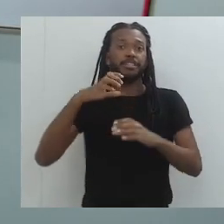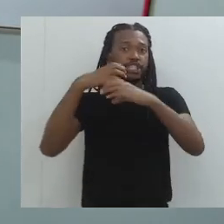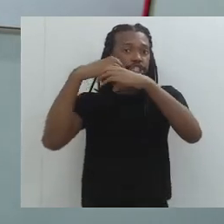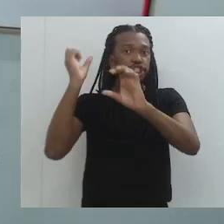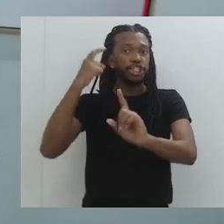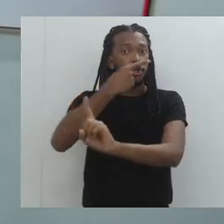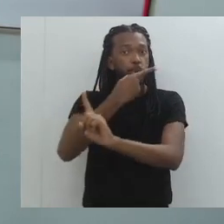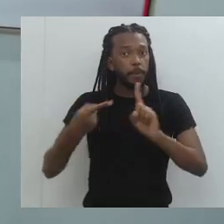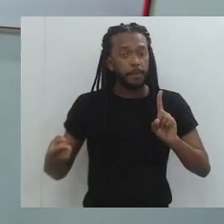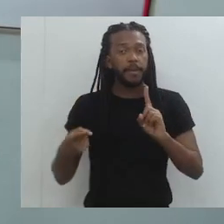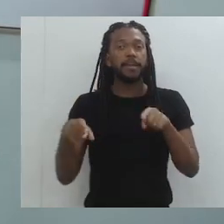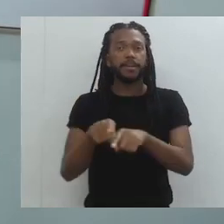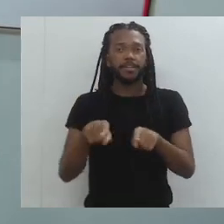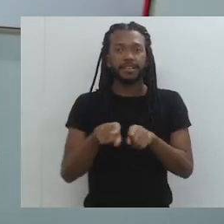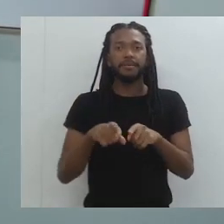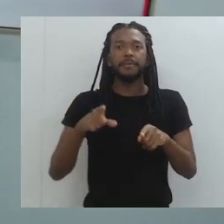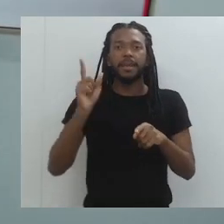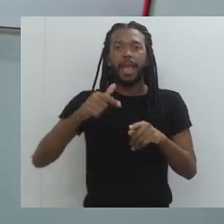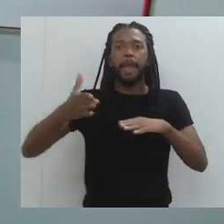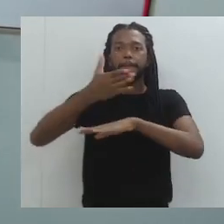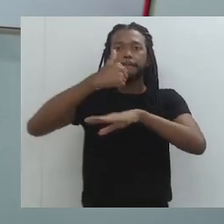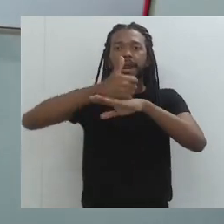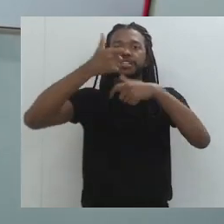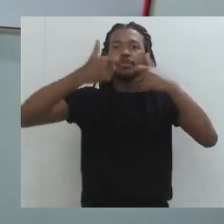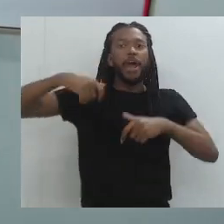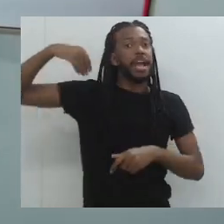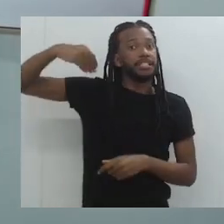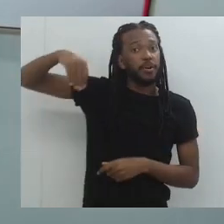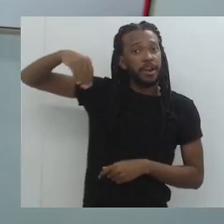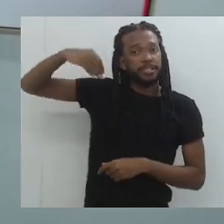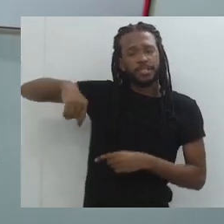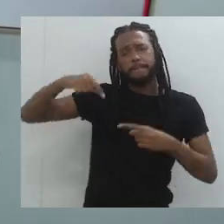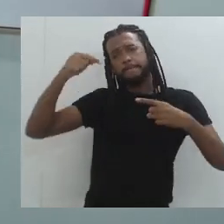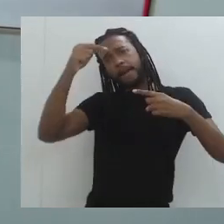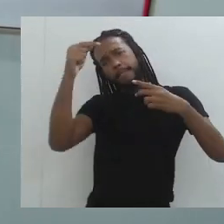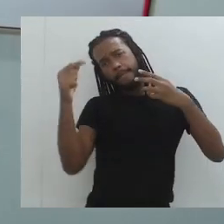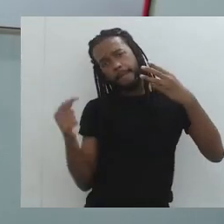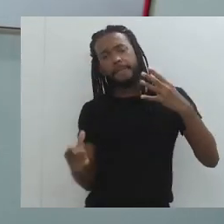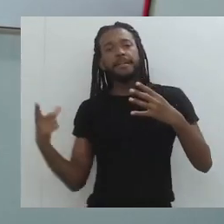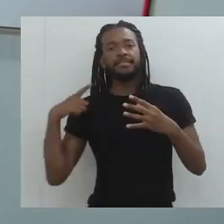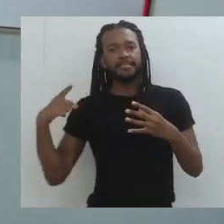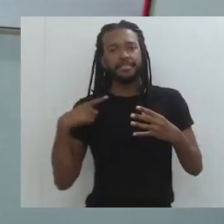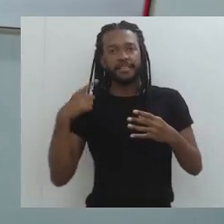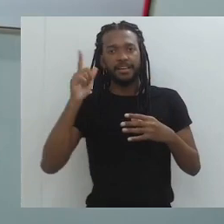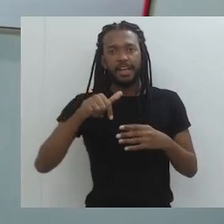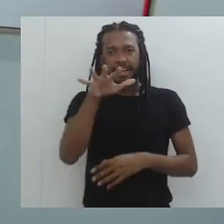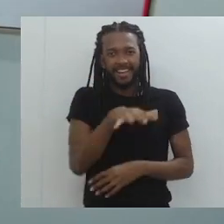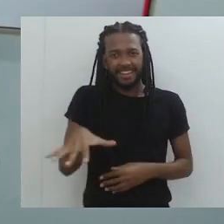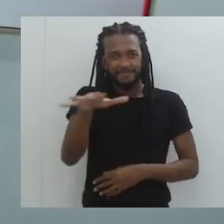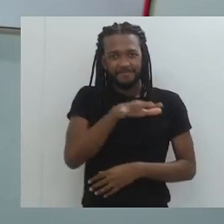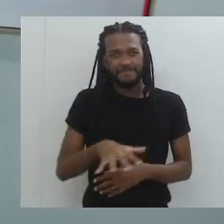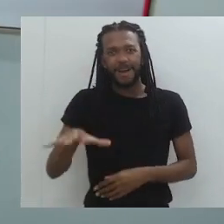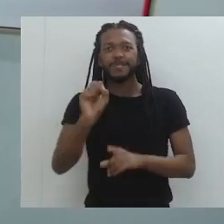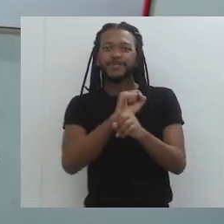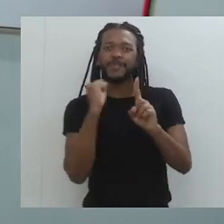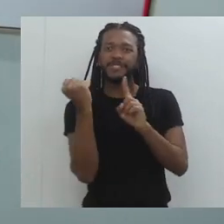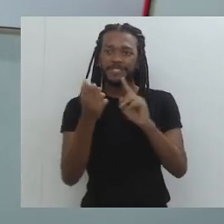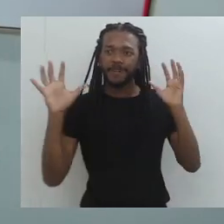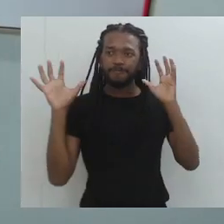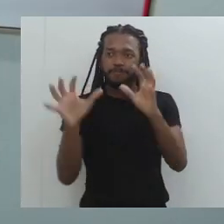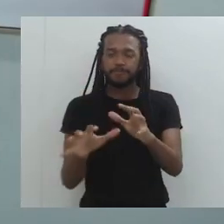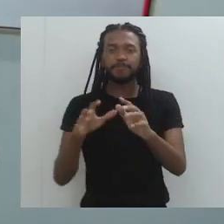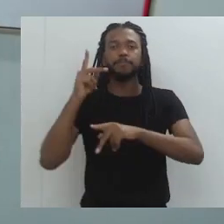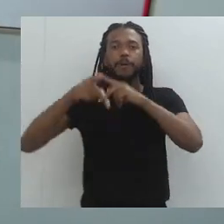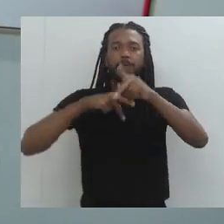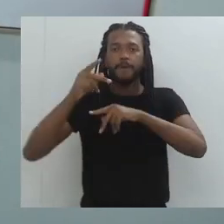Praça da Restauração. Então, é muito importante esses espaços sociais e